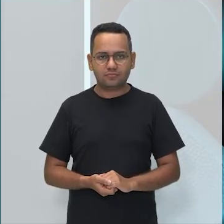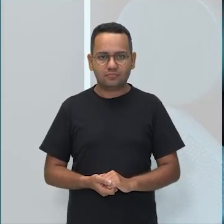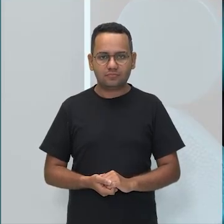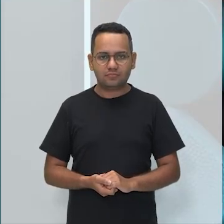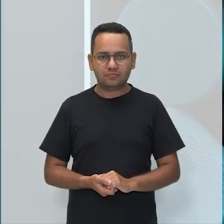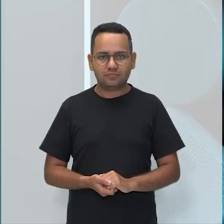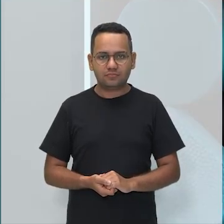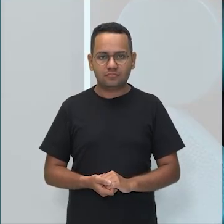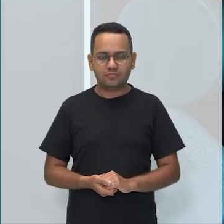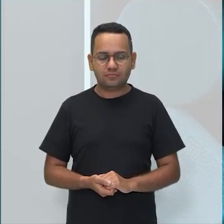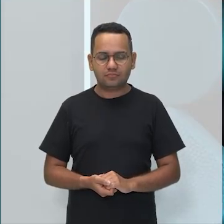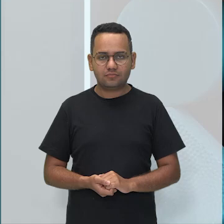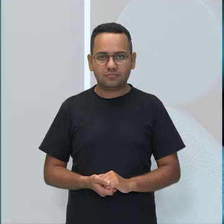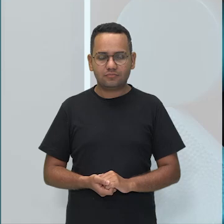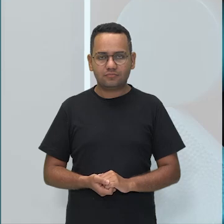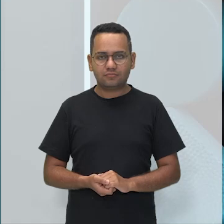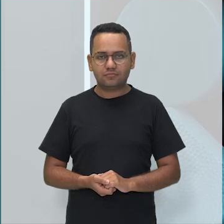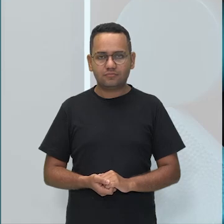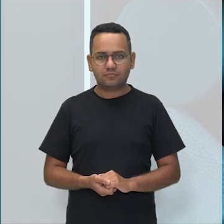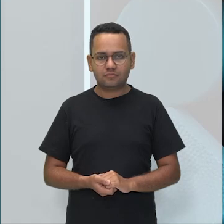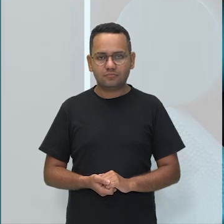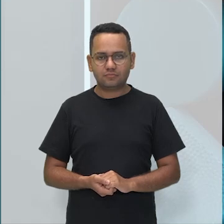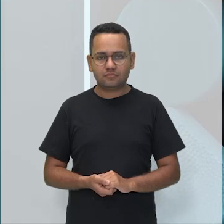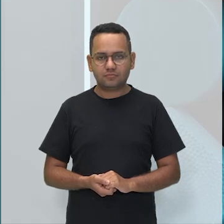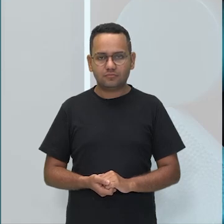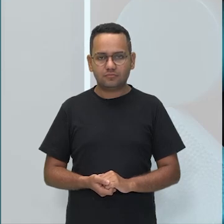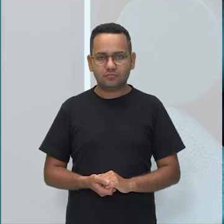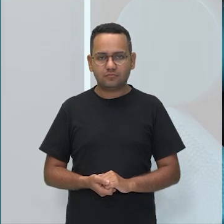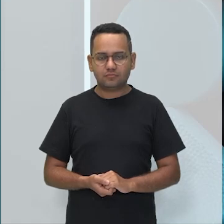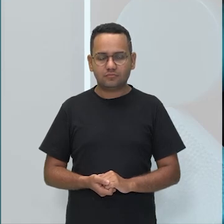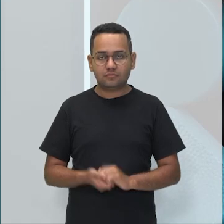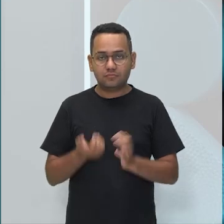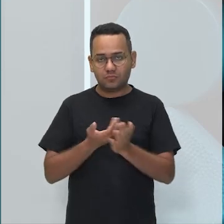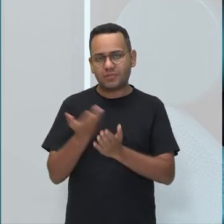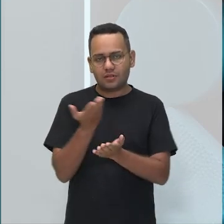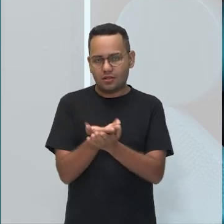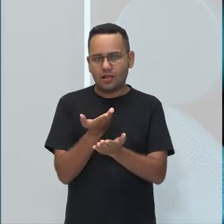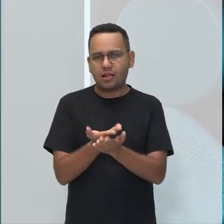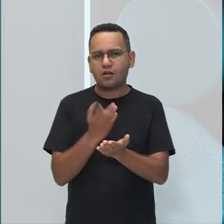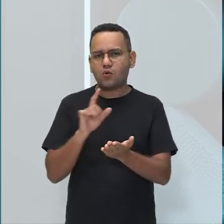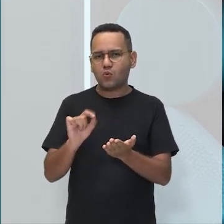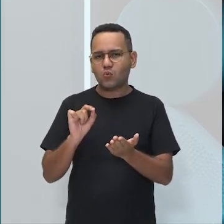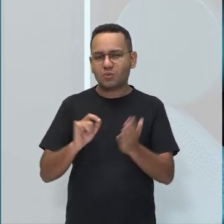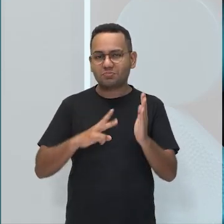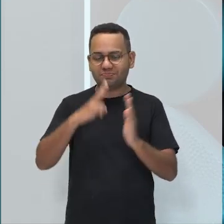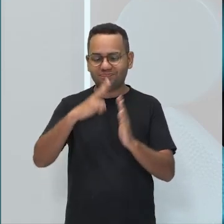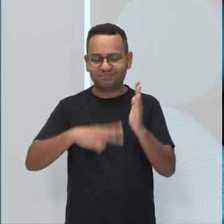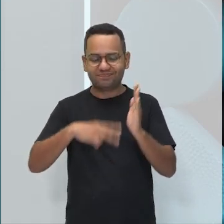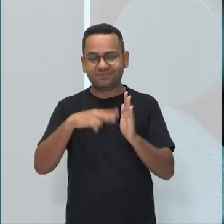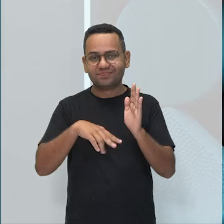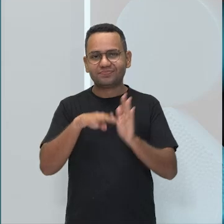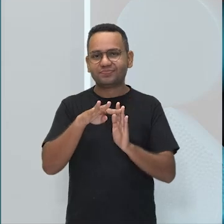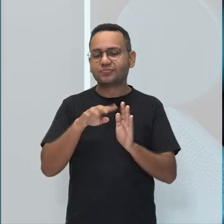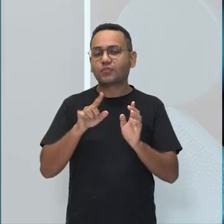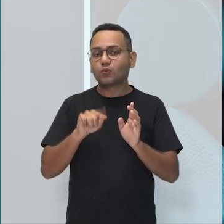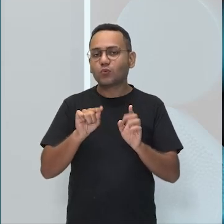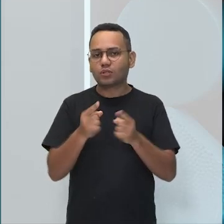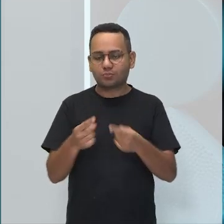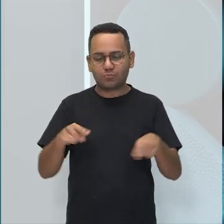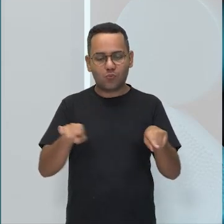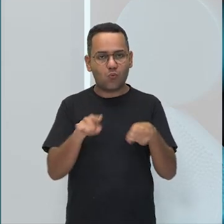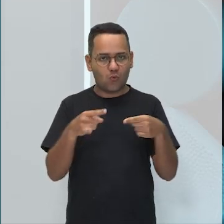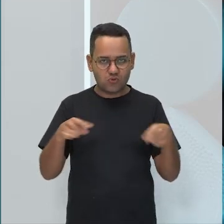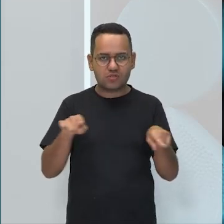Começamos a nossa aula com a leitura, a declamação de uma música popular